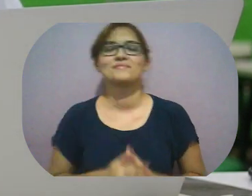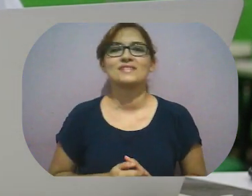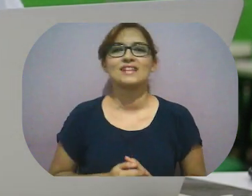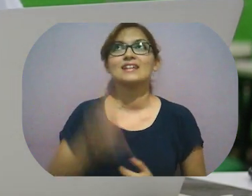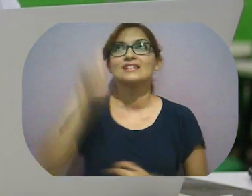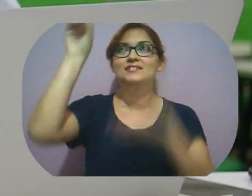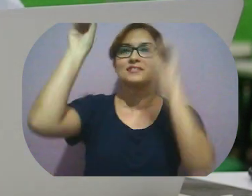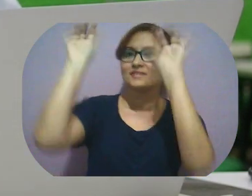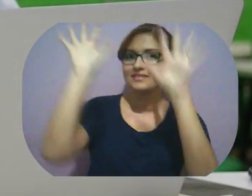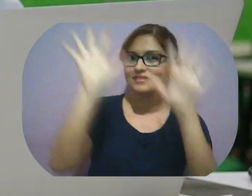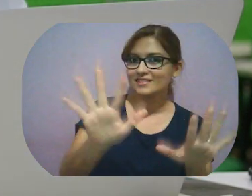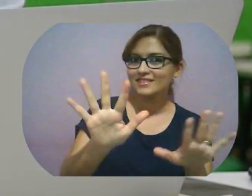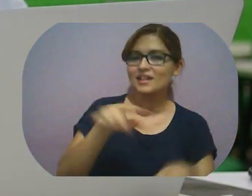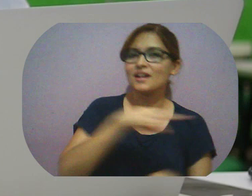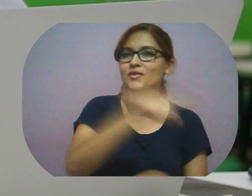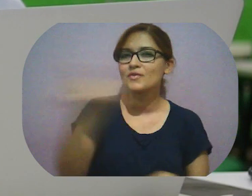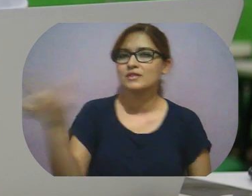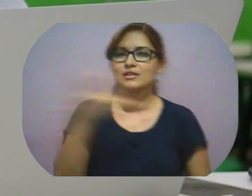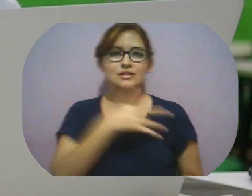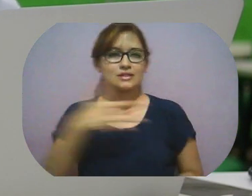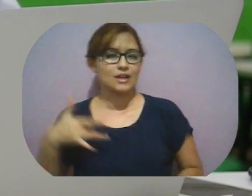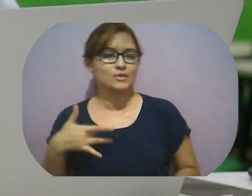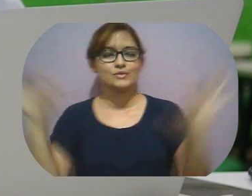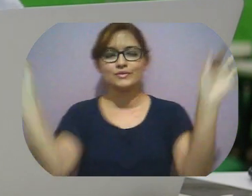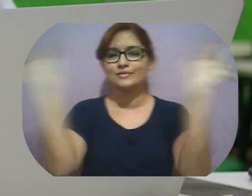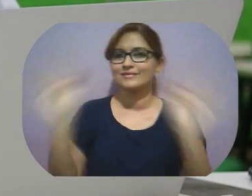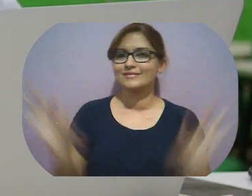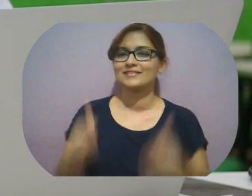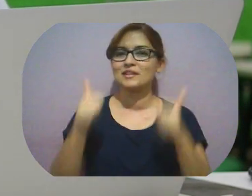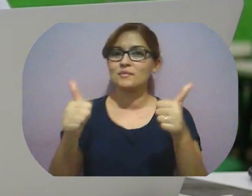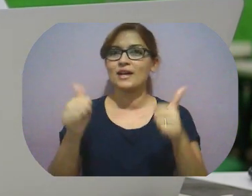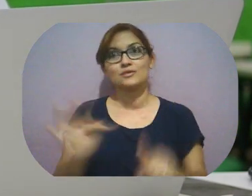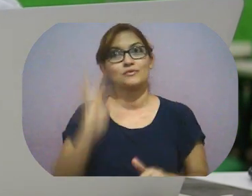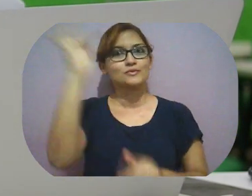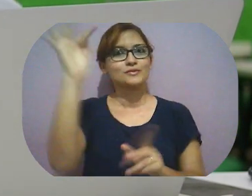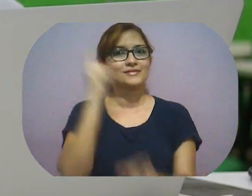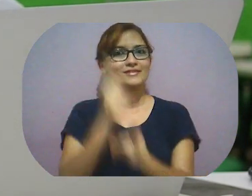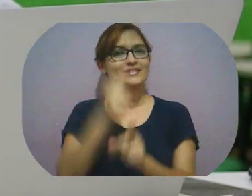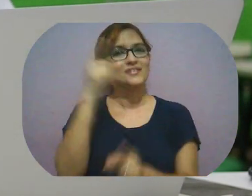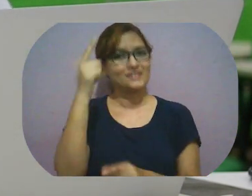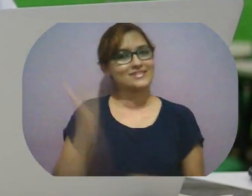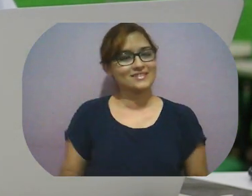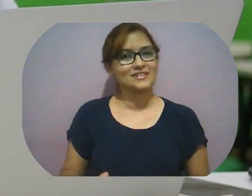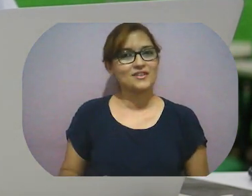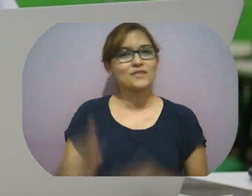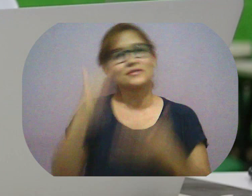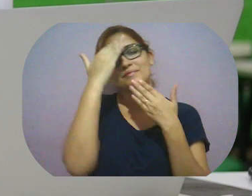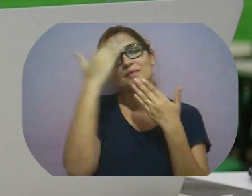de vocês. Que Deus abençoe vocês com muita saúde, felicidade e até outro momento. Meu